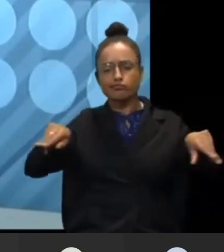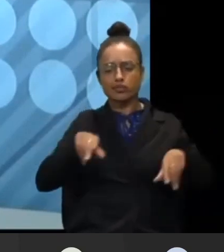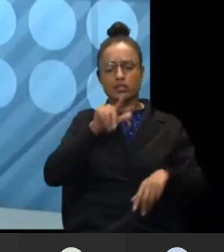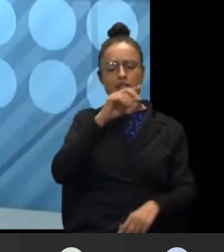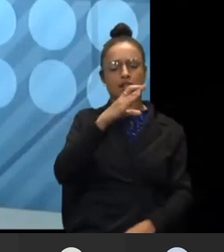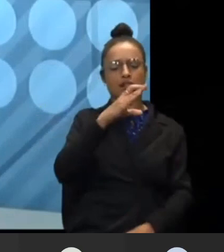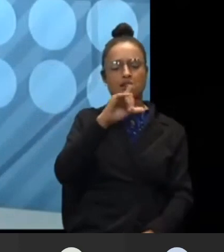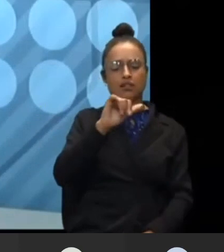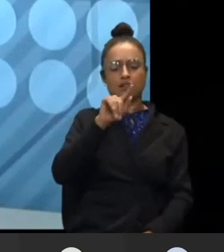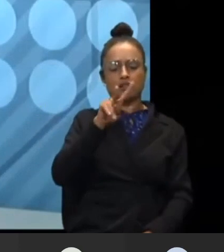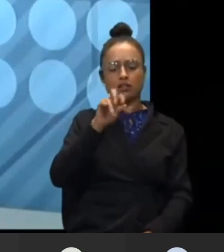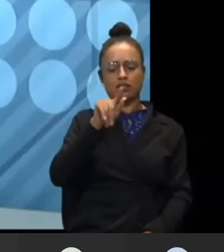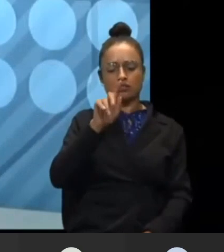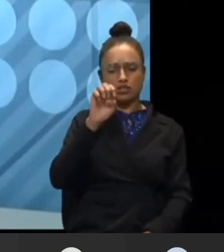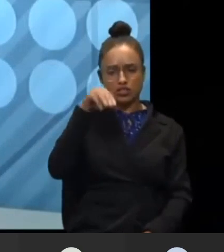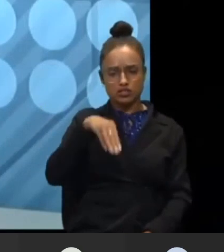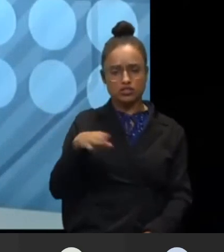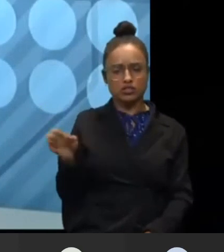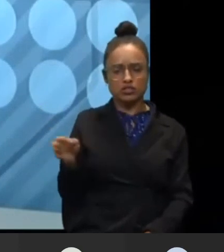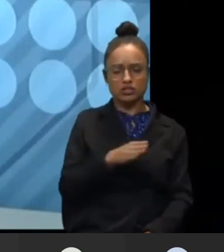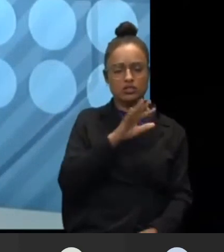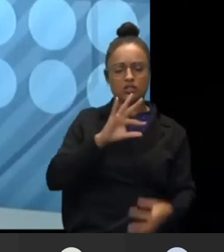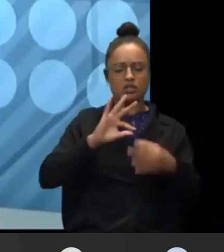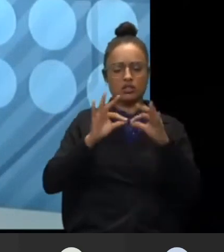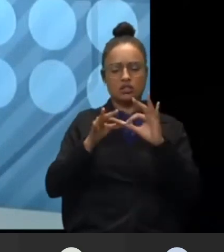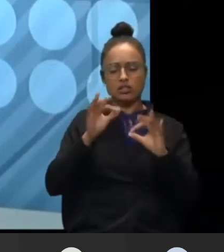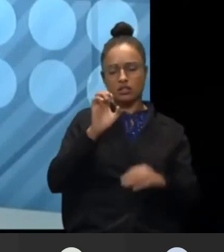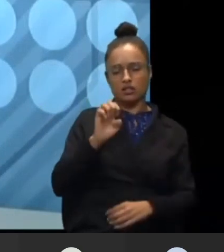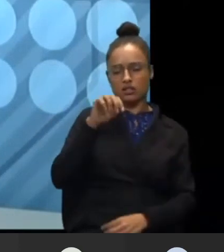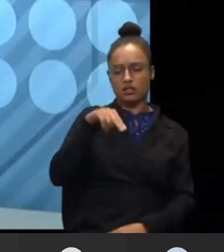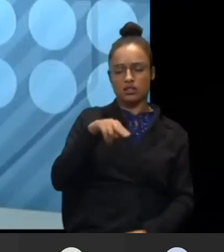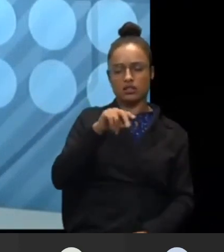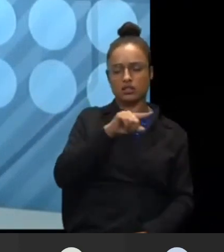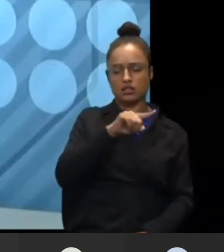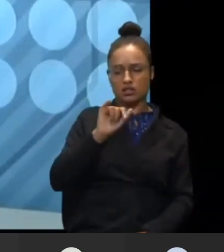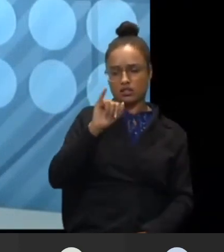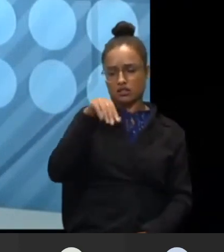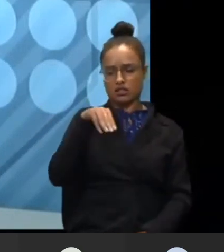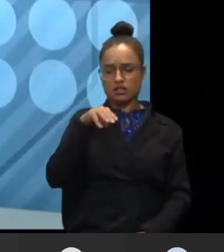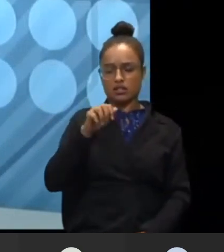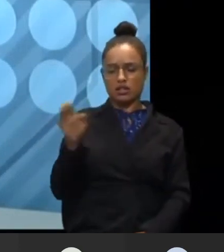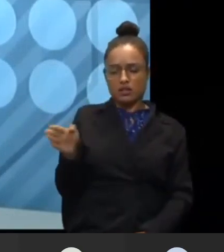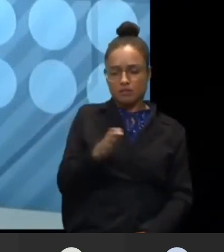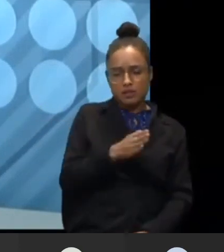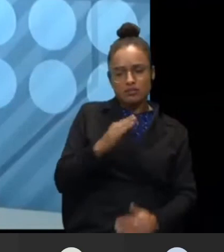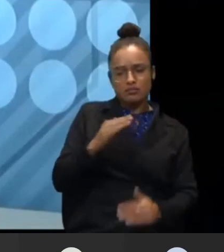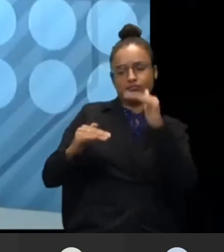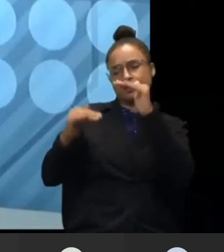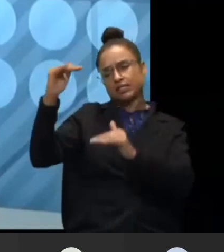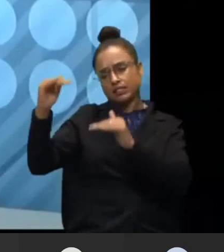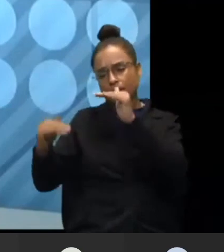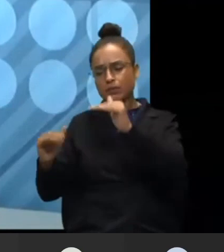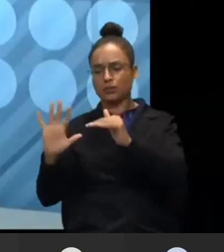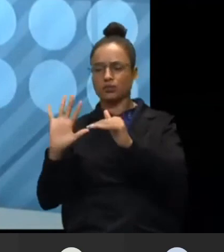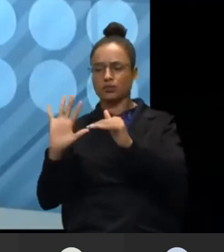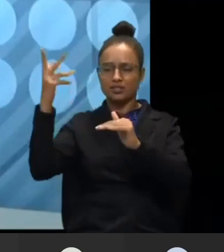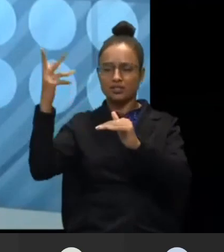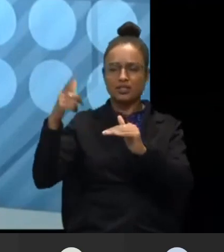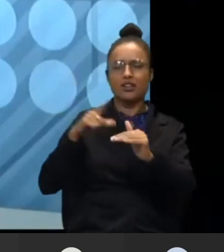essa clivagem. A presença de enzimas, por exemplo, lipase, elevação da temperatura pode favorecer a quebra desses ácidos